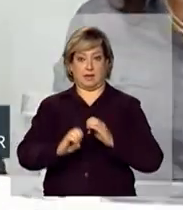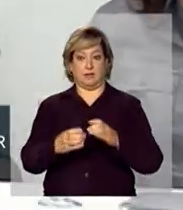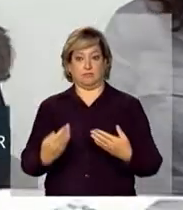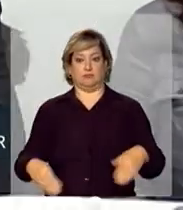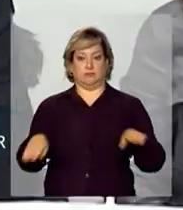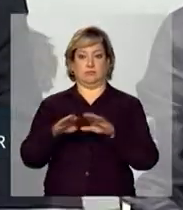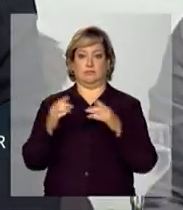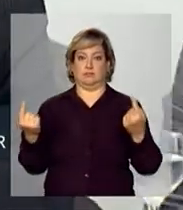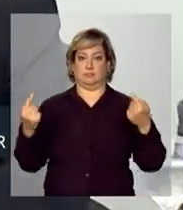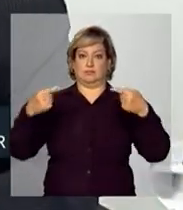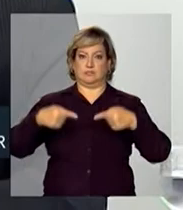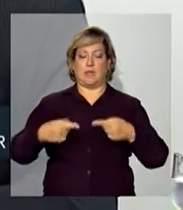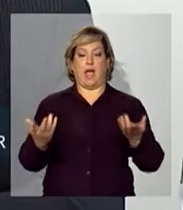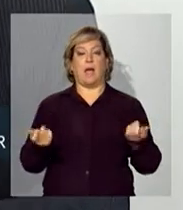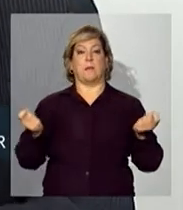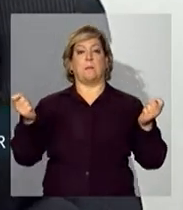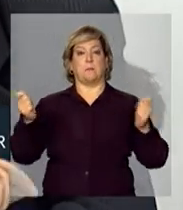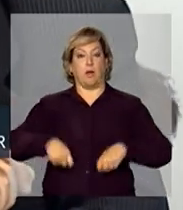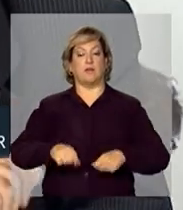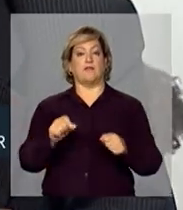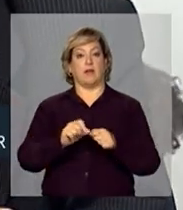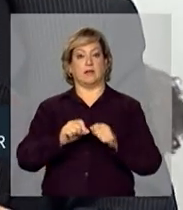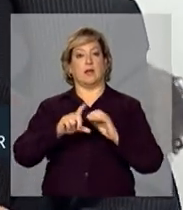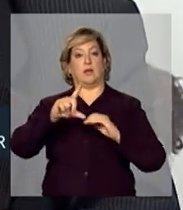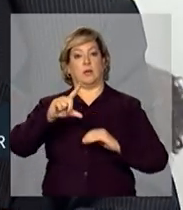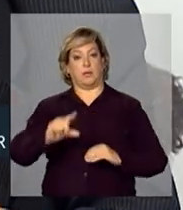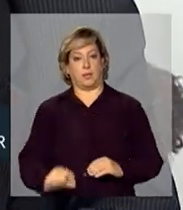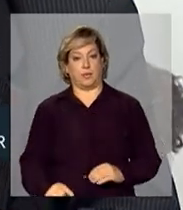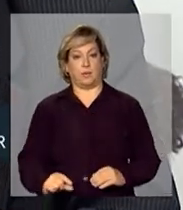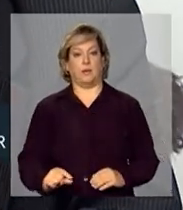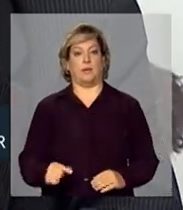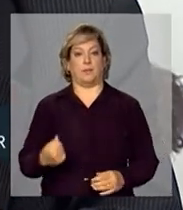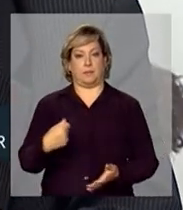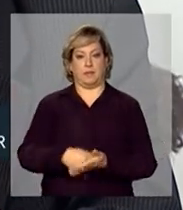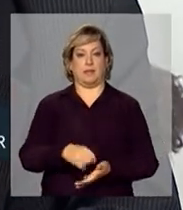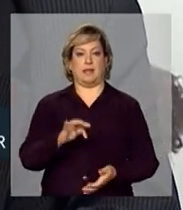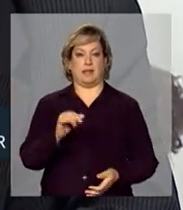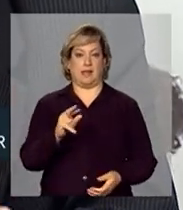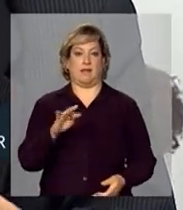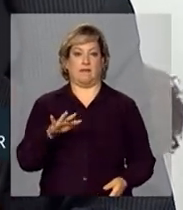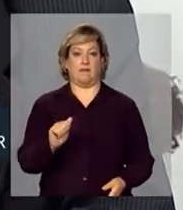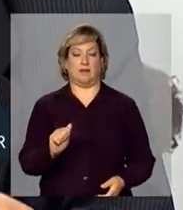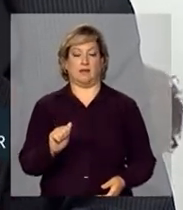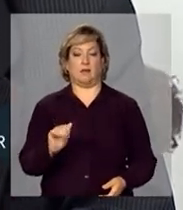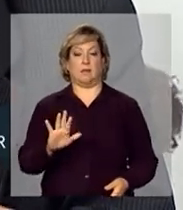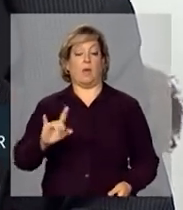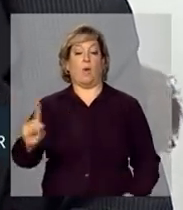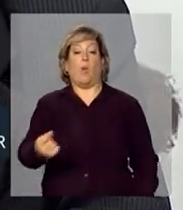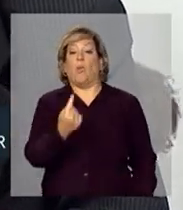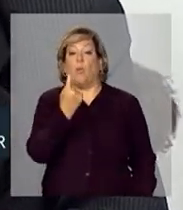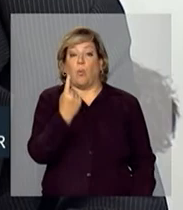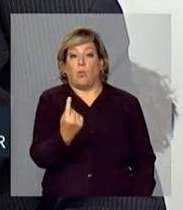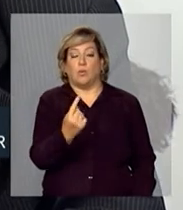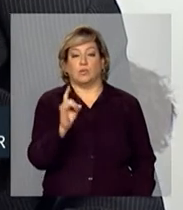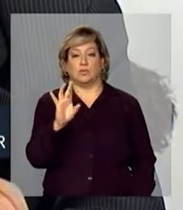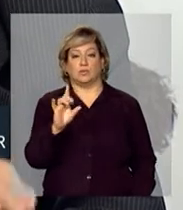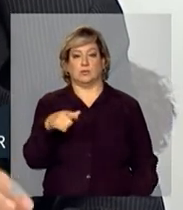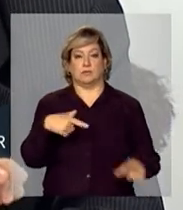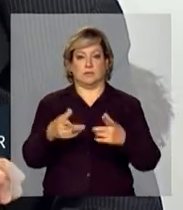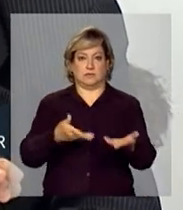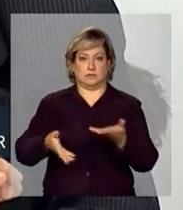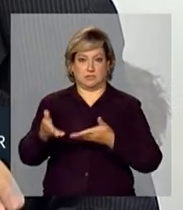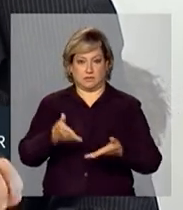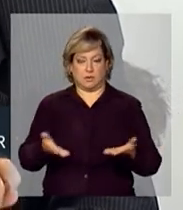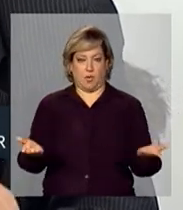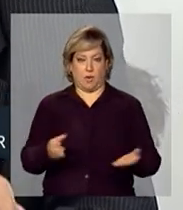competição e pode levar a redução de tarifa é importante dizer que o único serviço hoje que a Anatel tem